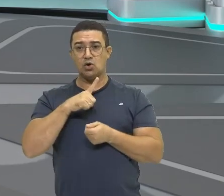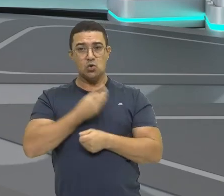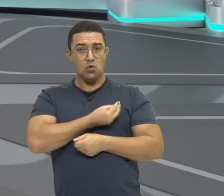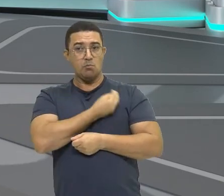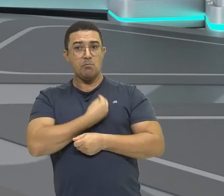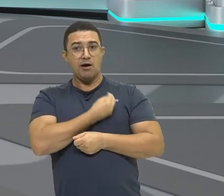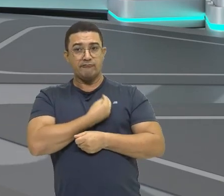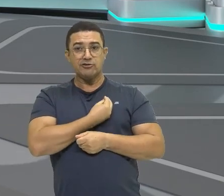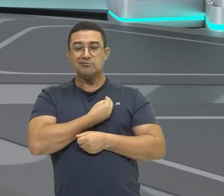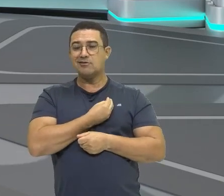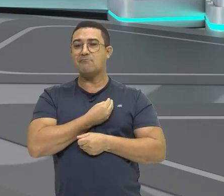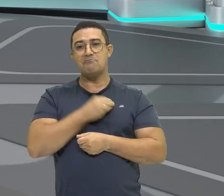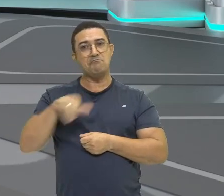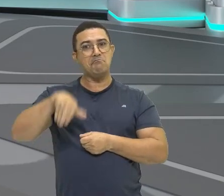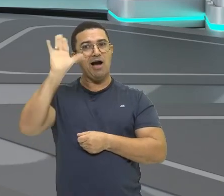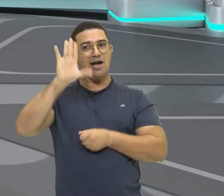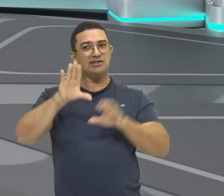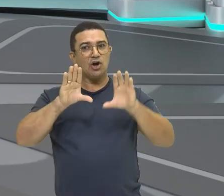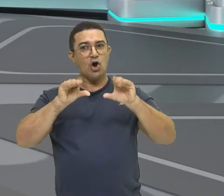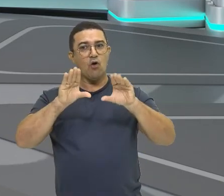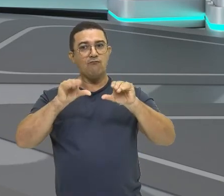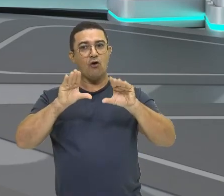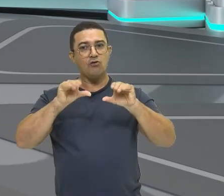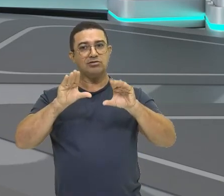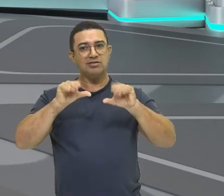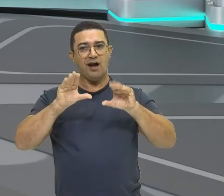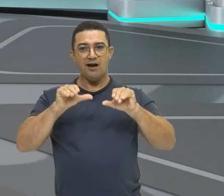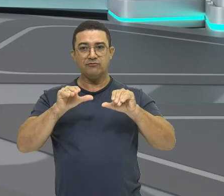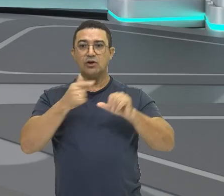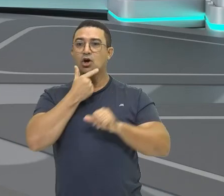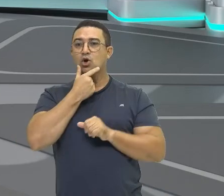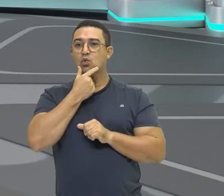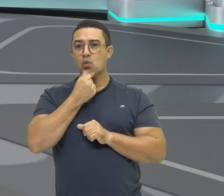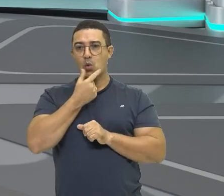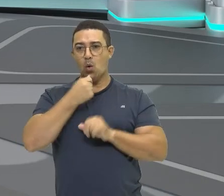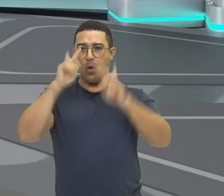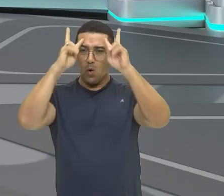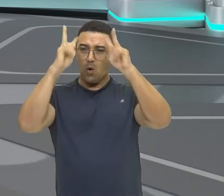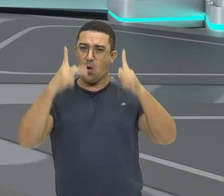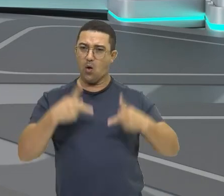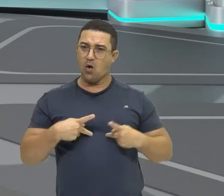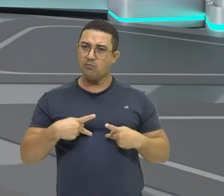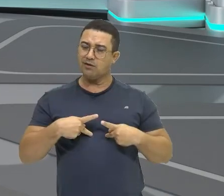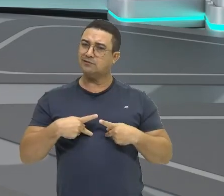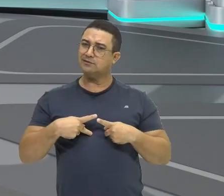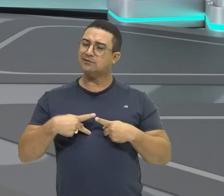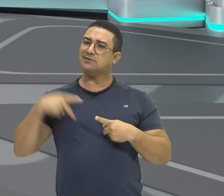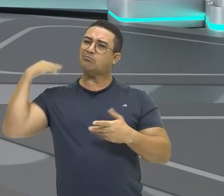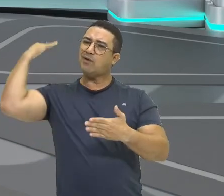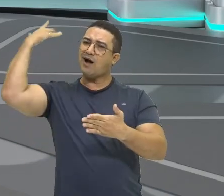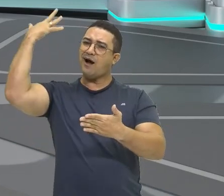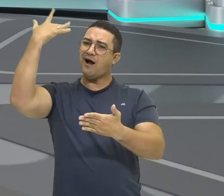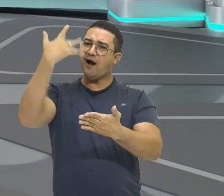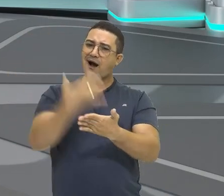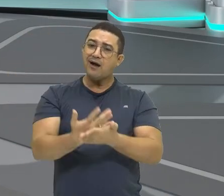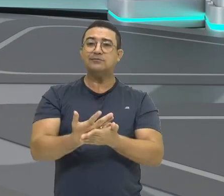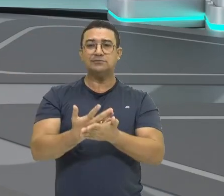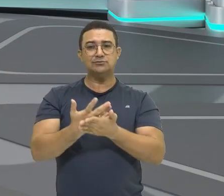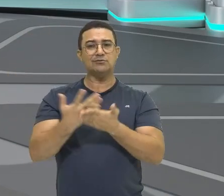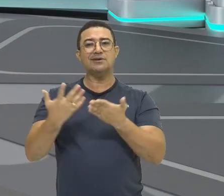mais confortável, suprir as necessidades. E o homem vai fazendo essa trajetória nos períodos da arte da